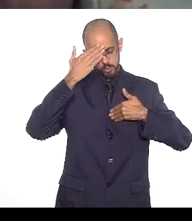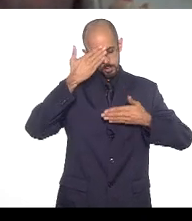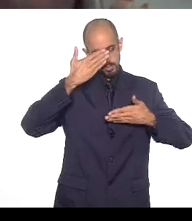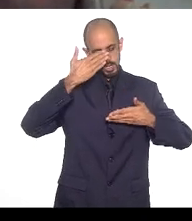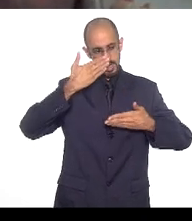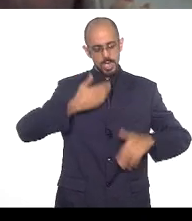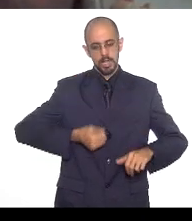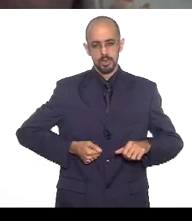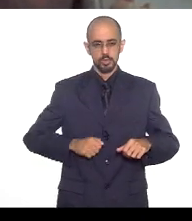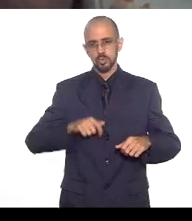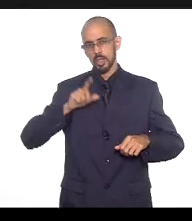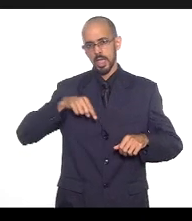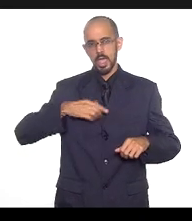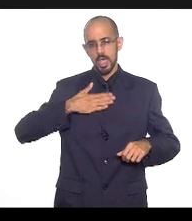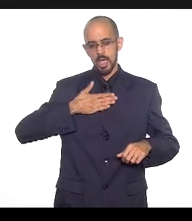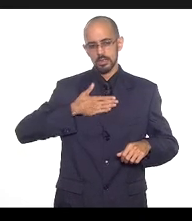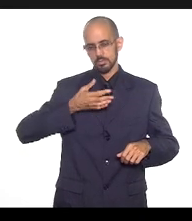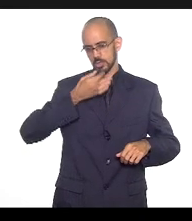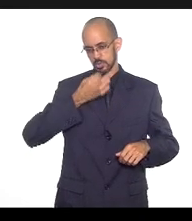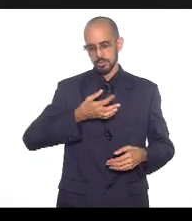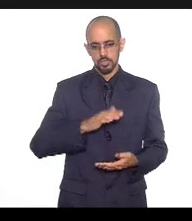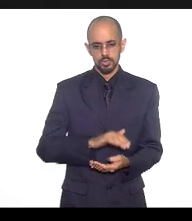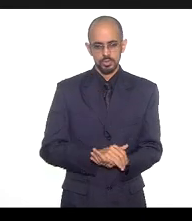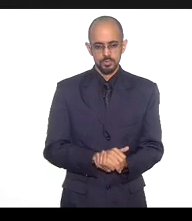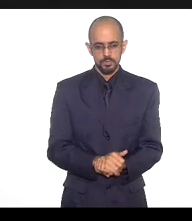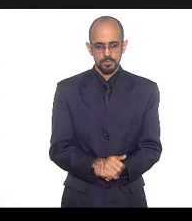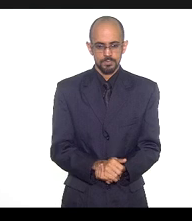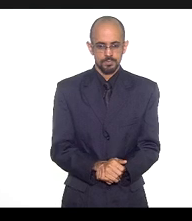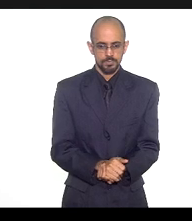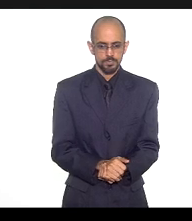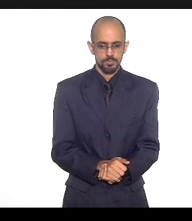espaço aí, são essas as minhas considerações.